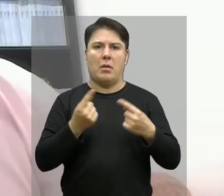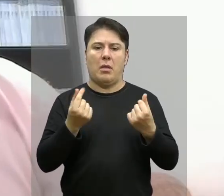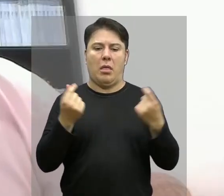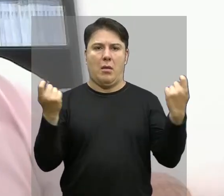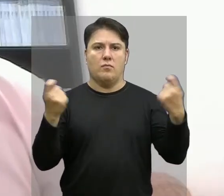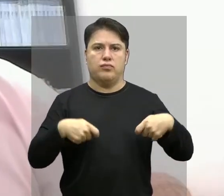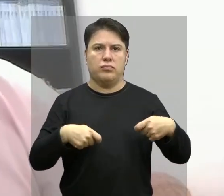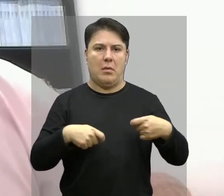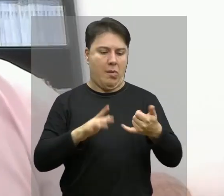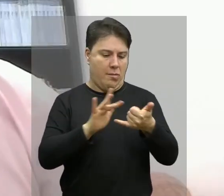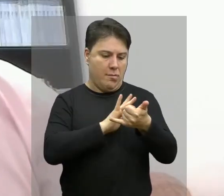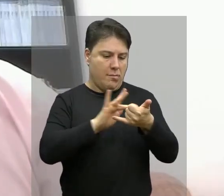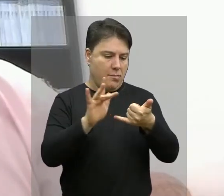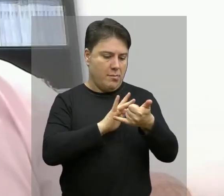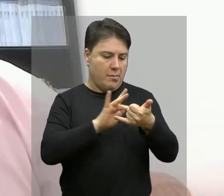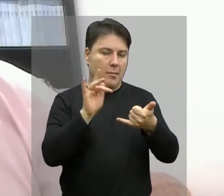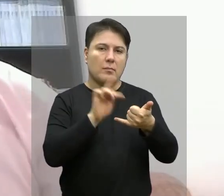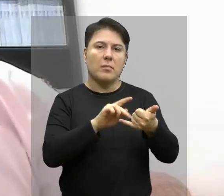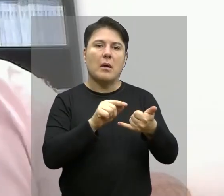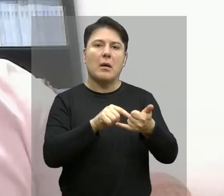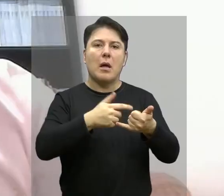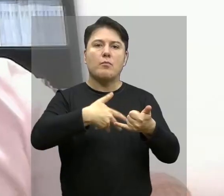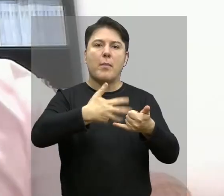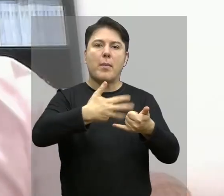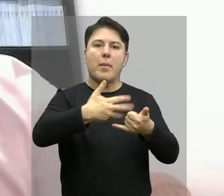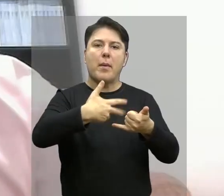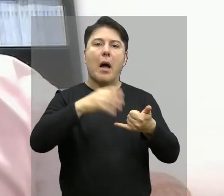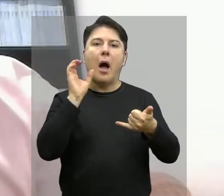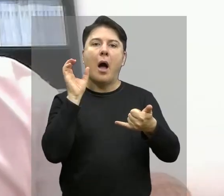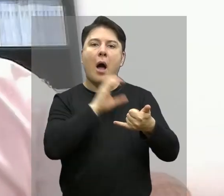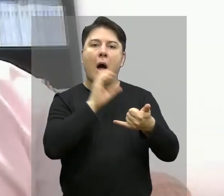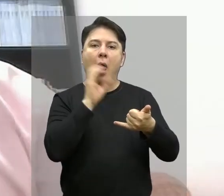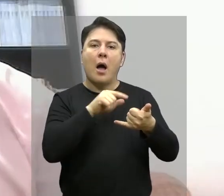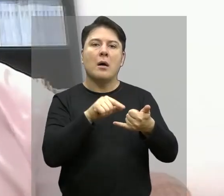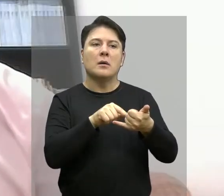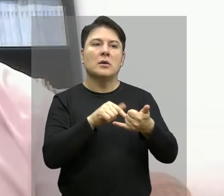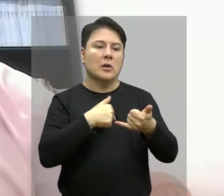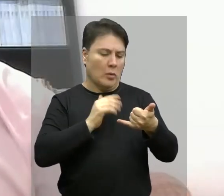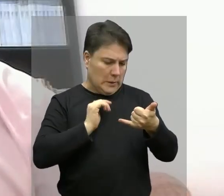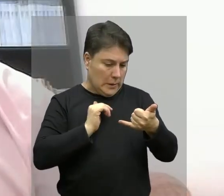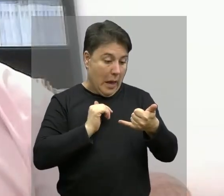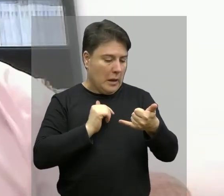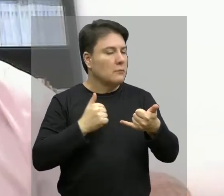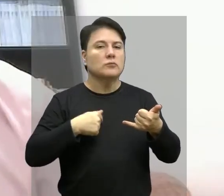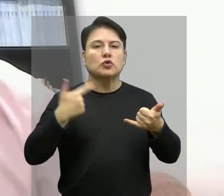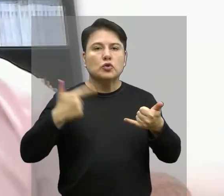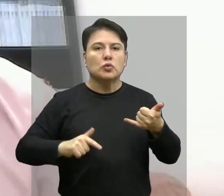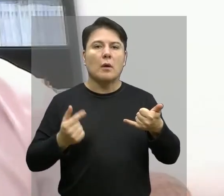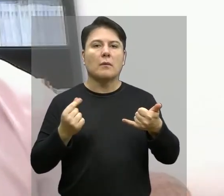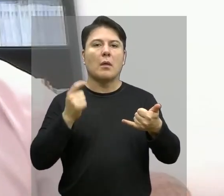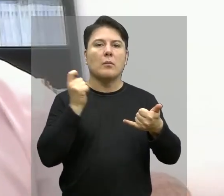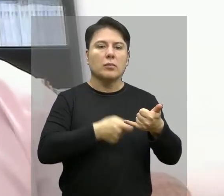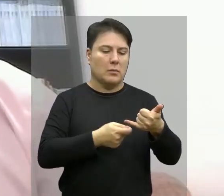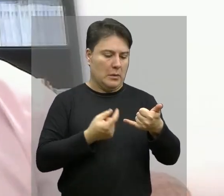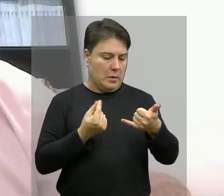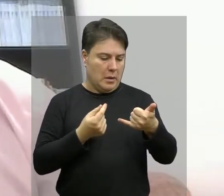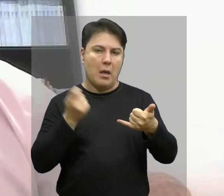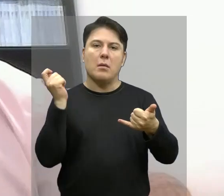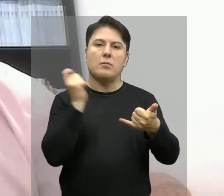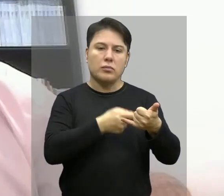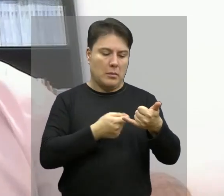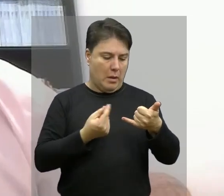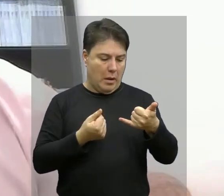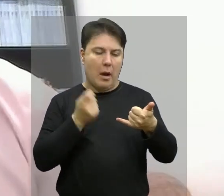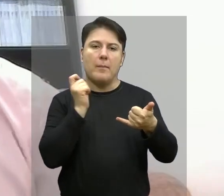e o resultado, é muito mais rápido. Então, logo na sequência, já estou fazendo outra aposta. E mais liberação